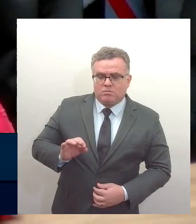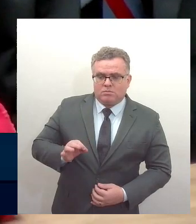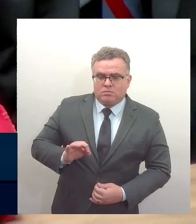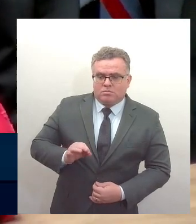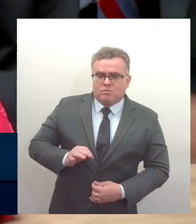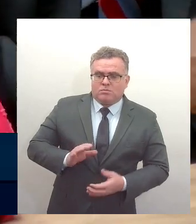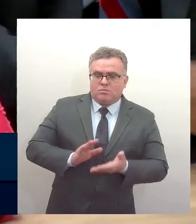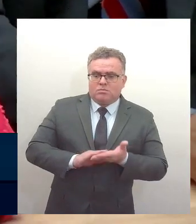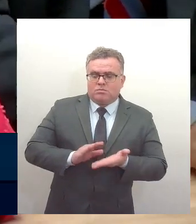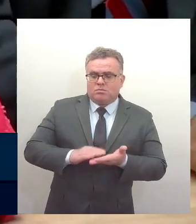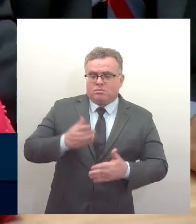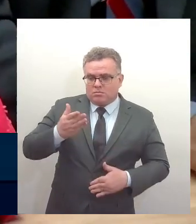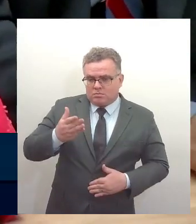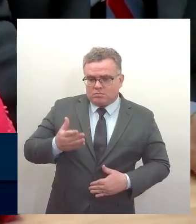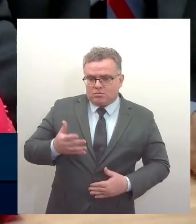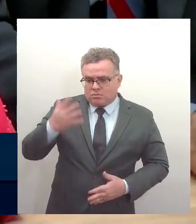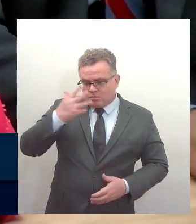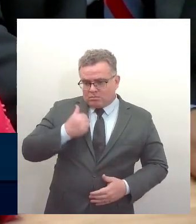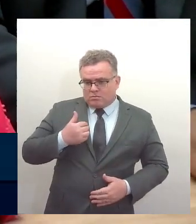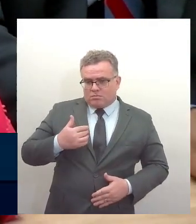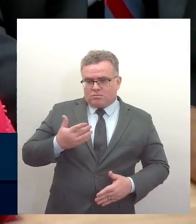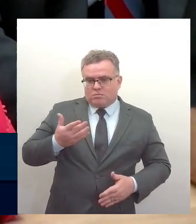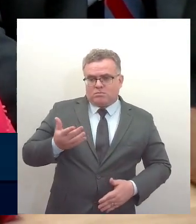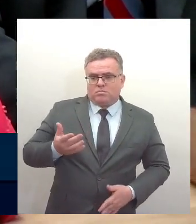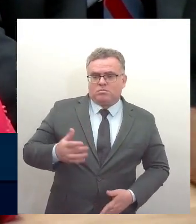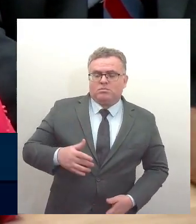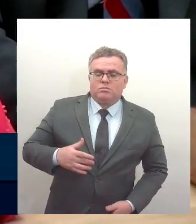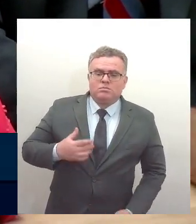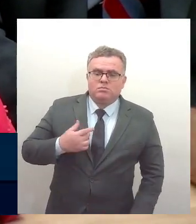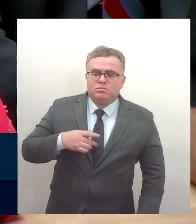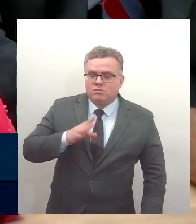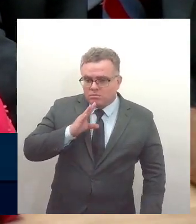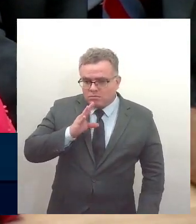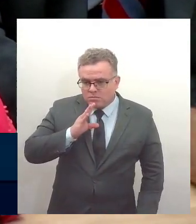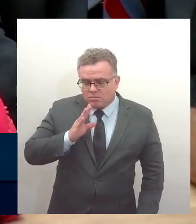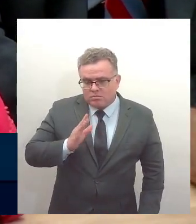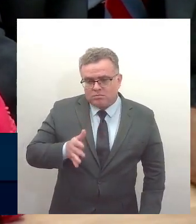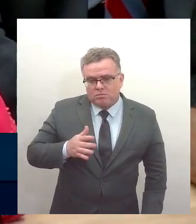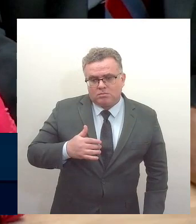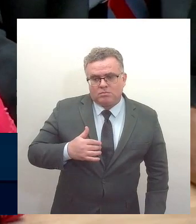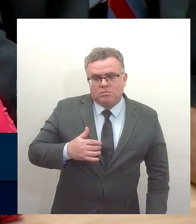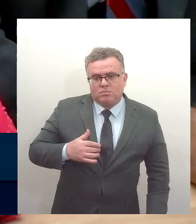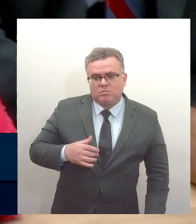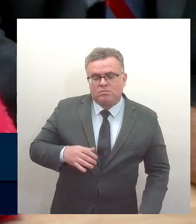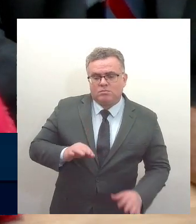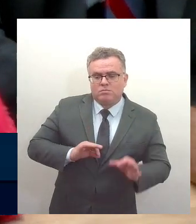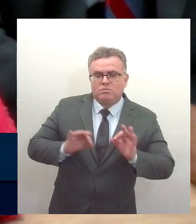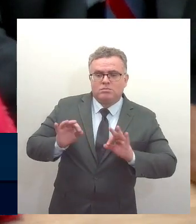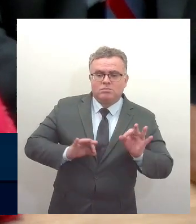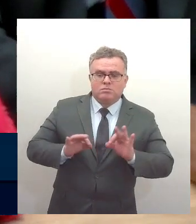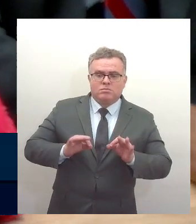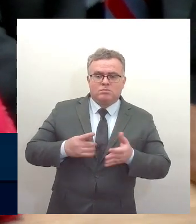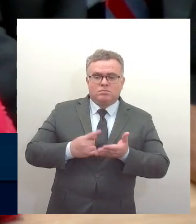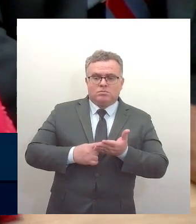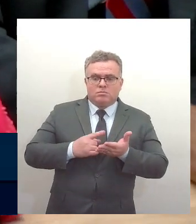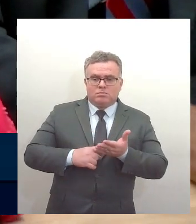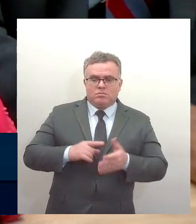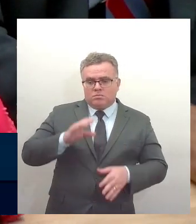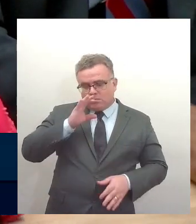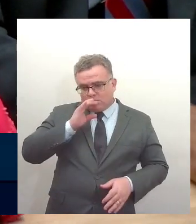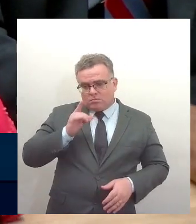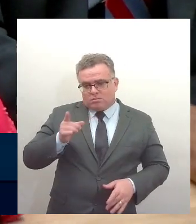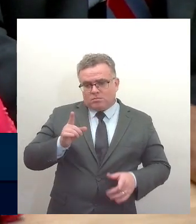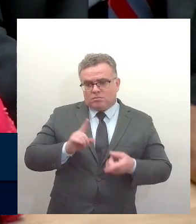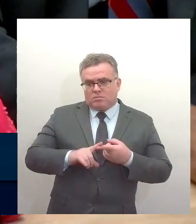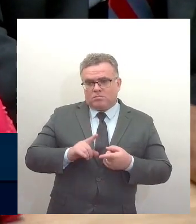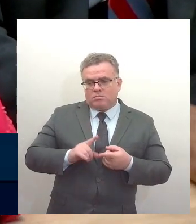eu conheci. Então, a gente vai fazer isso, sim, lá em Nossa Senhora do Socorro também, porque a gente está vendo a necessidade. Eu visito